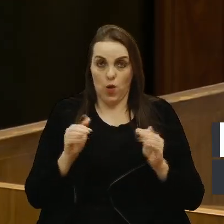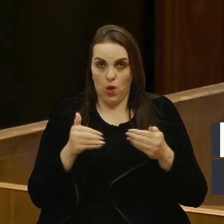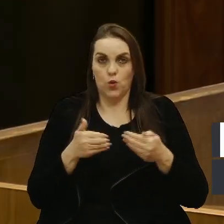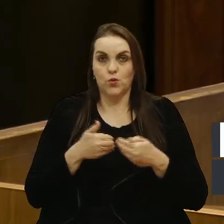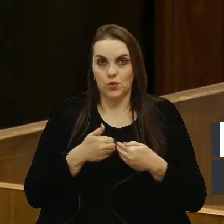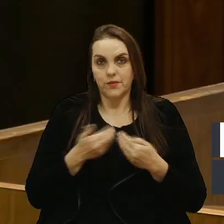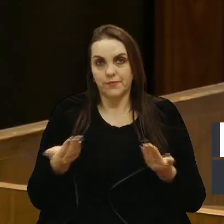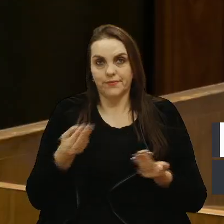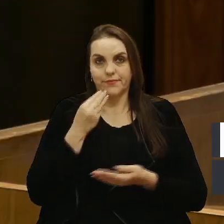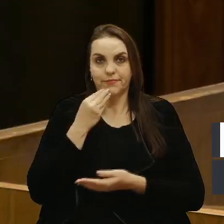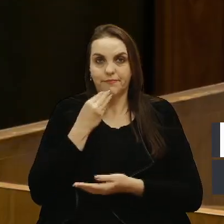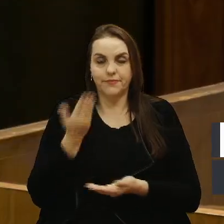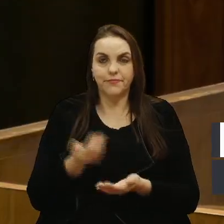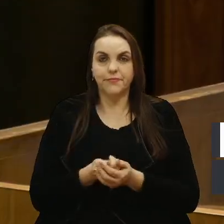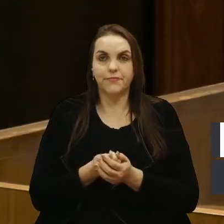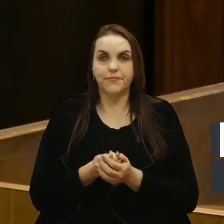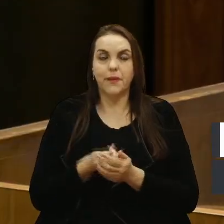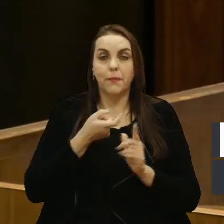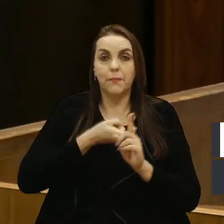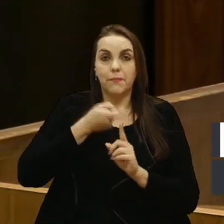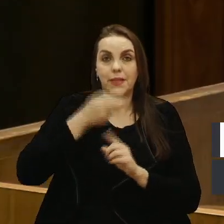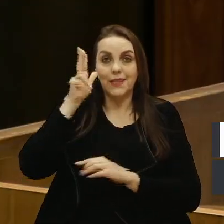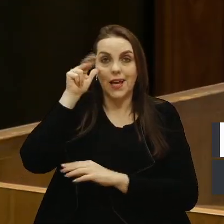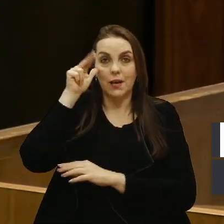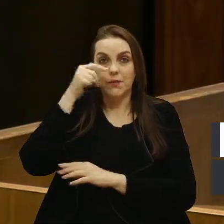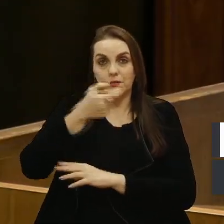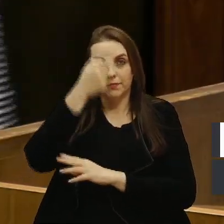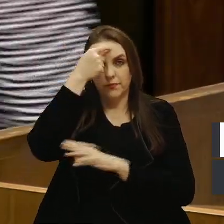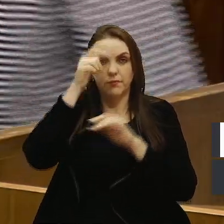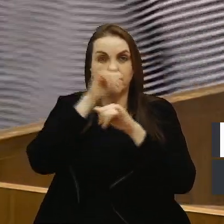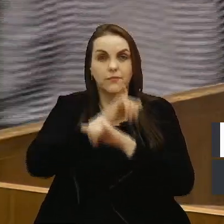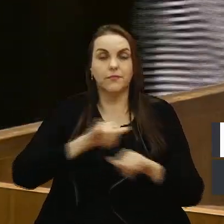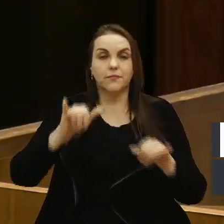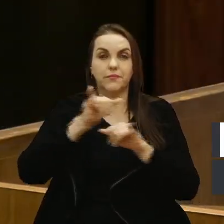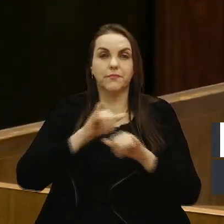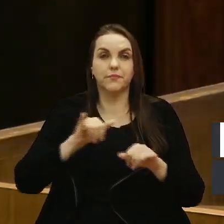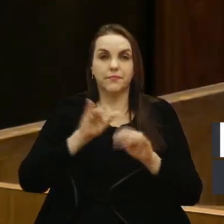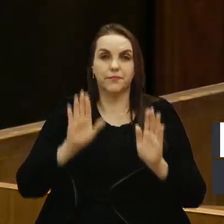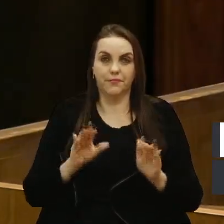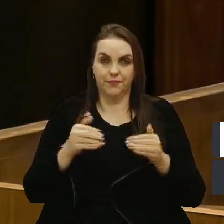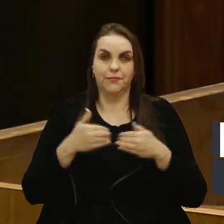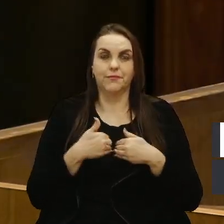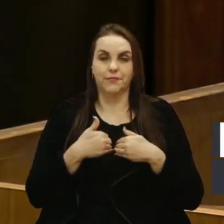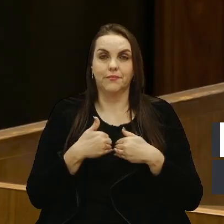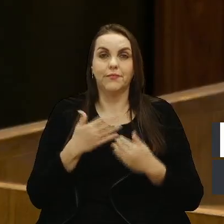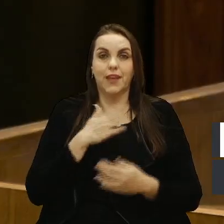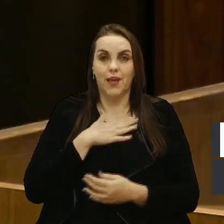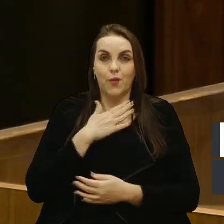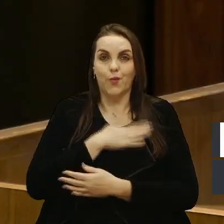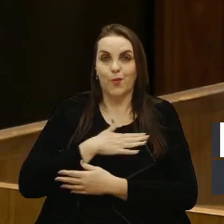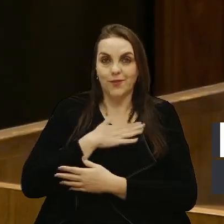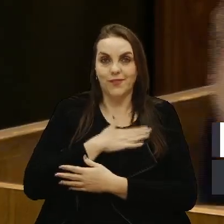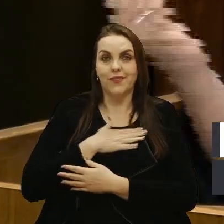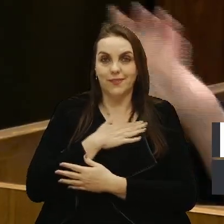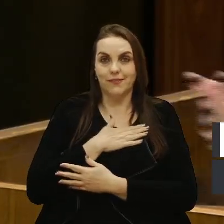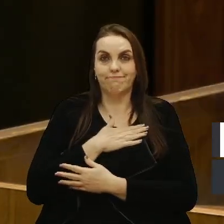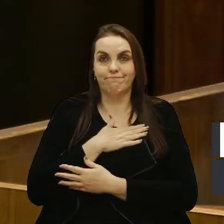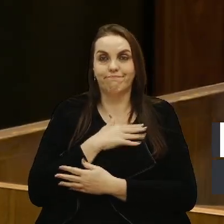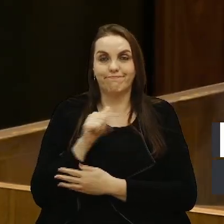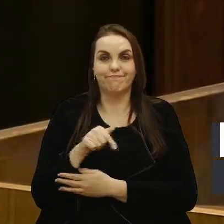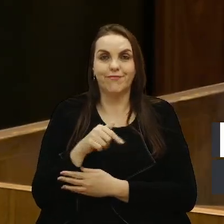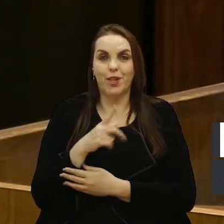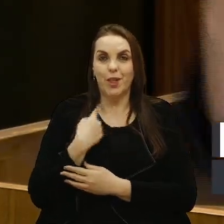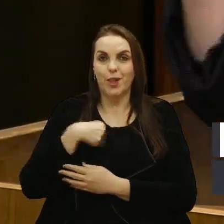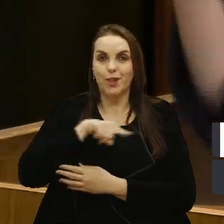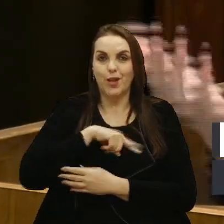trazer a questão que o mês de abril é o mês de conscientização do autismo, né? E eu gostaria aqui, né, que a gente é muito